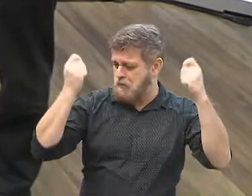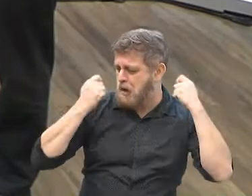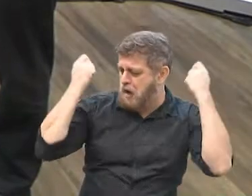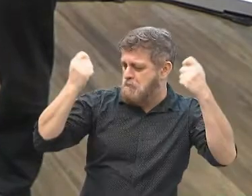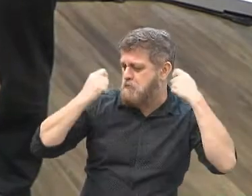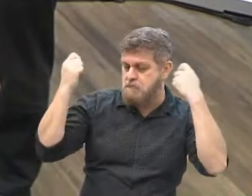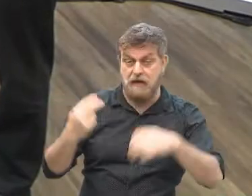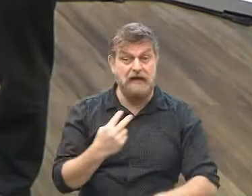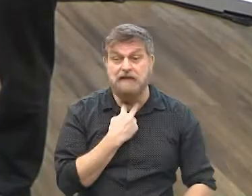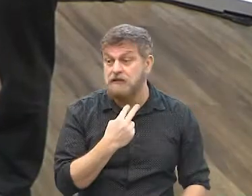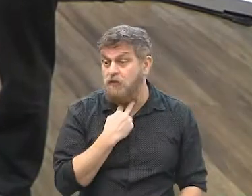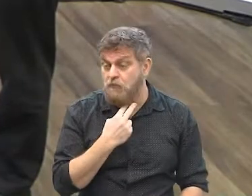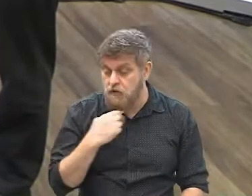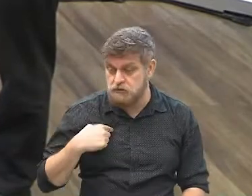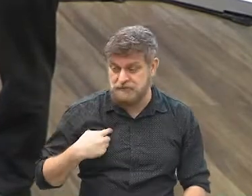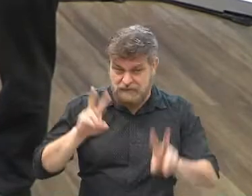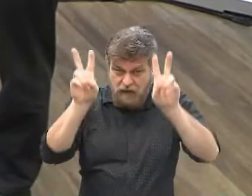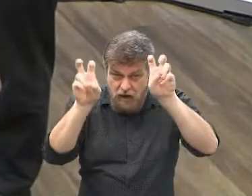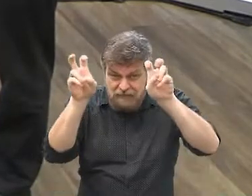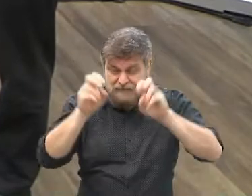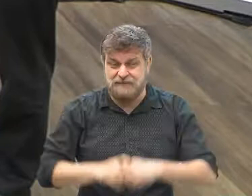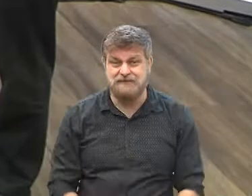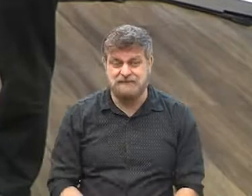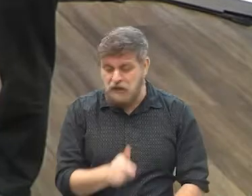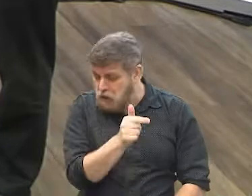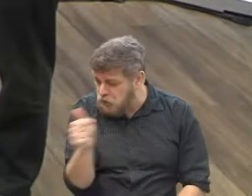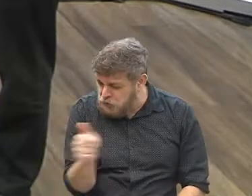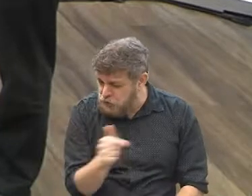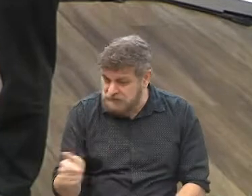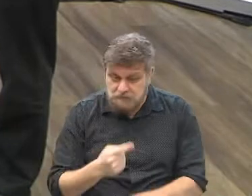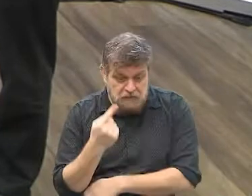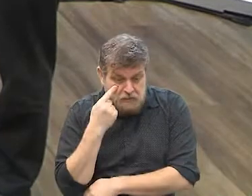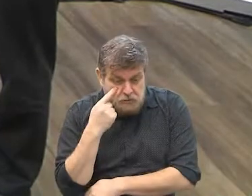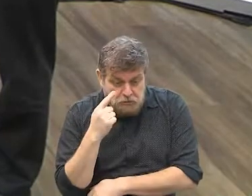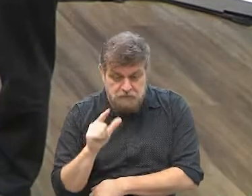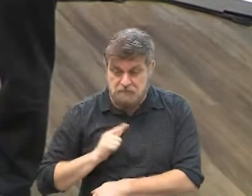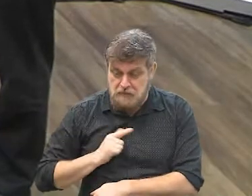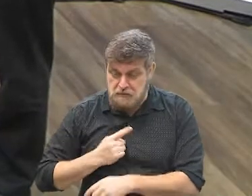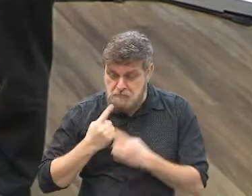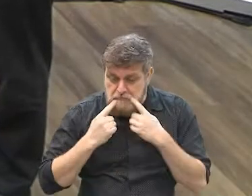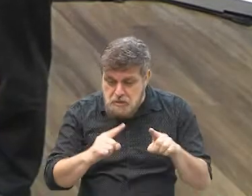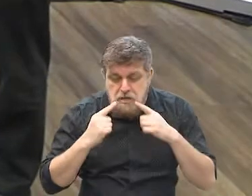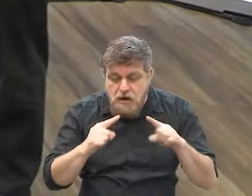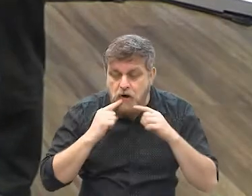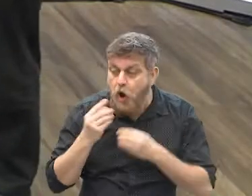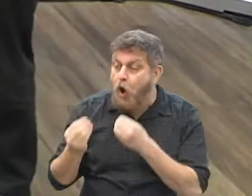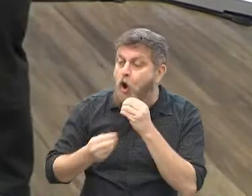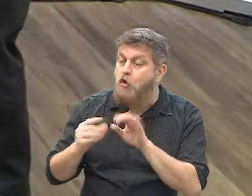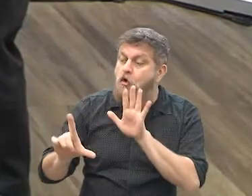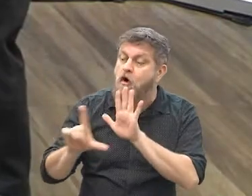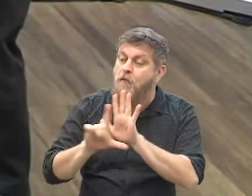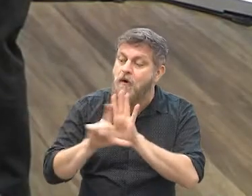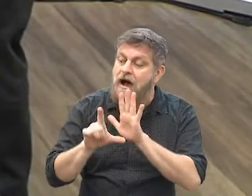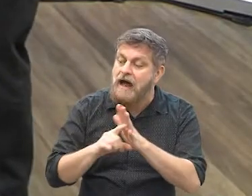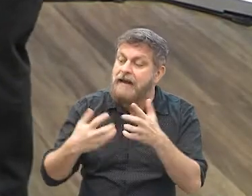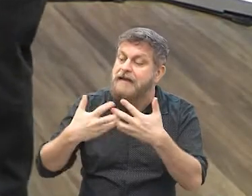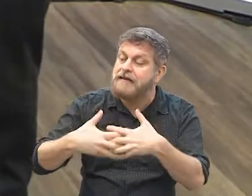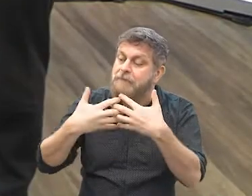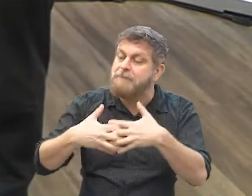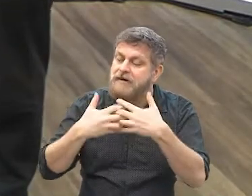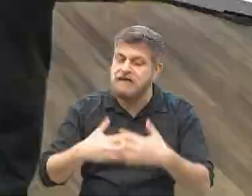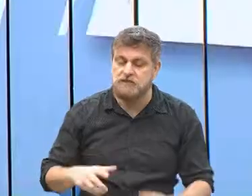esse assunto ele está à tona quase todas as semanas. Como é que você vê na prática a Lei do Pancadão dentro da